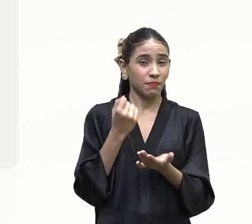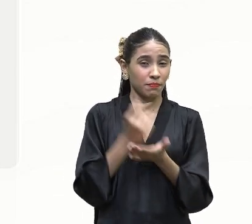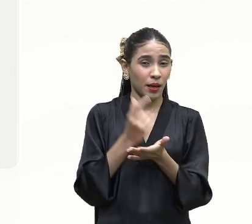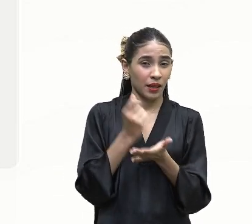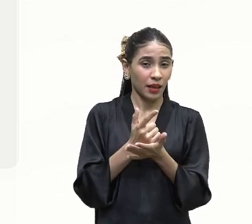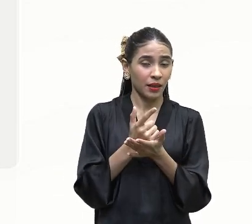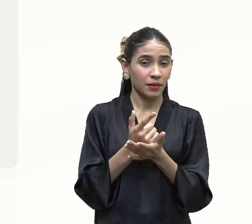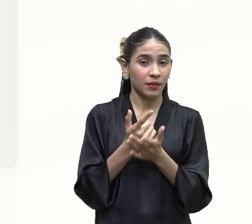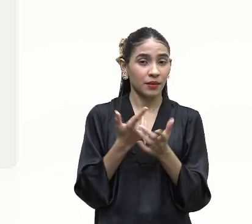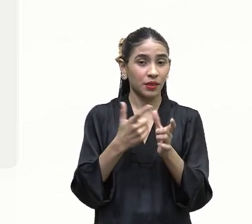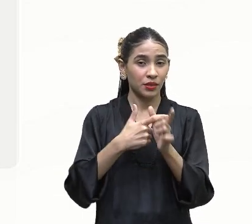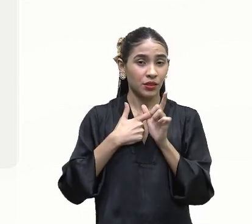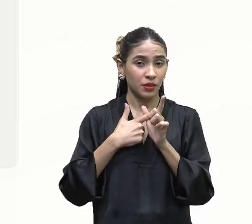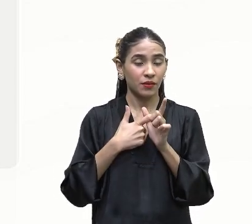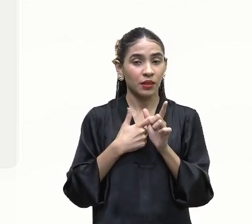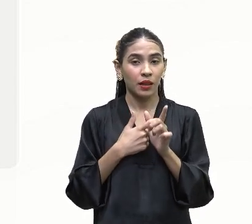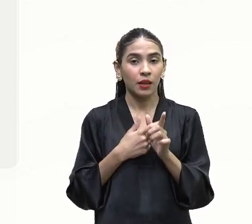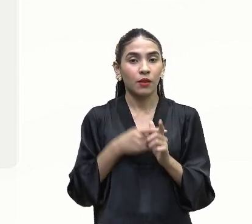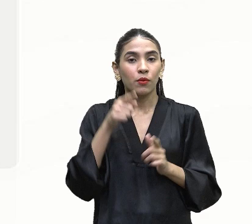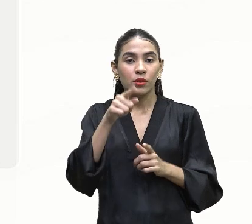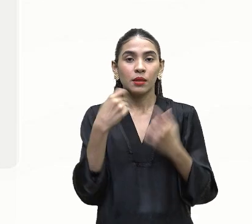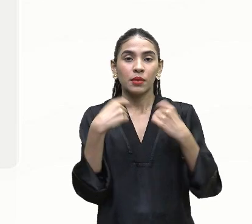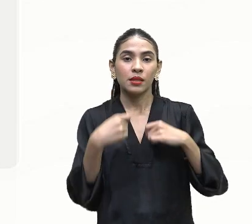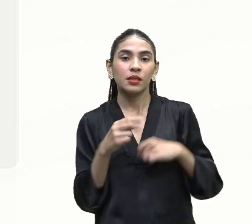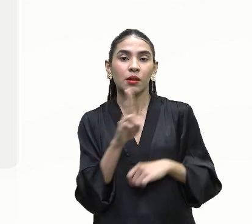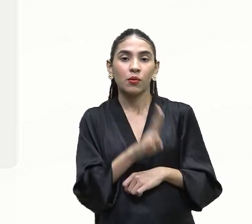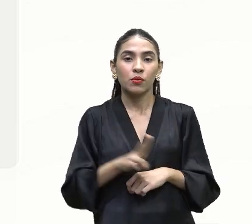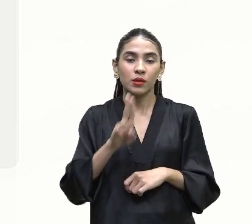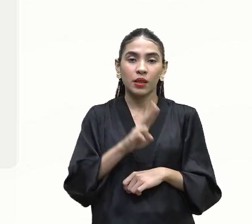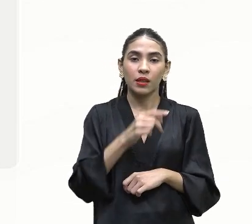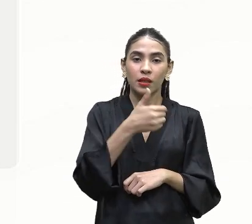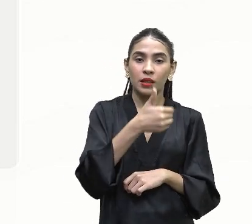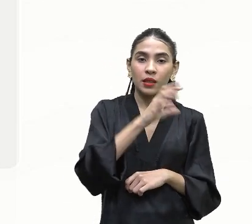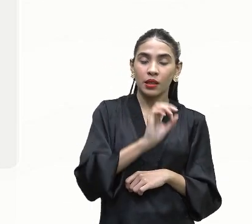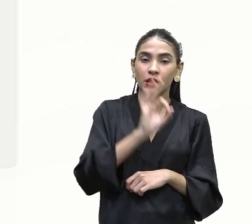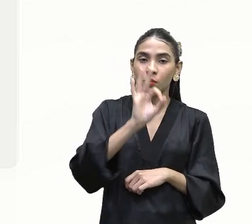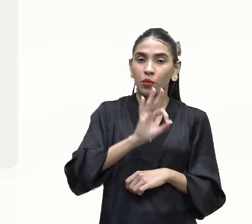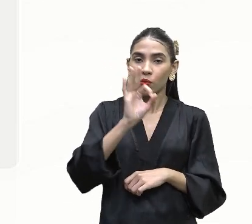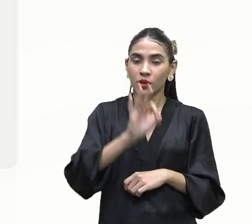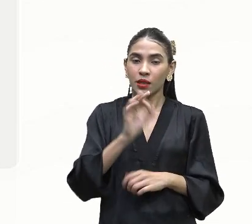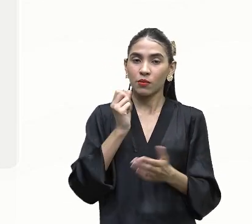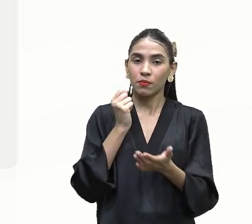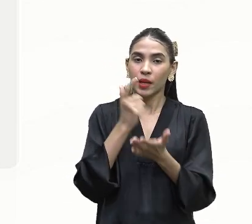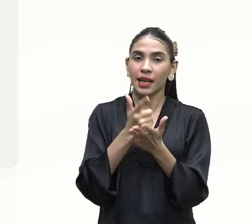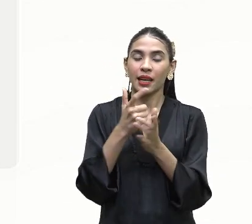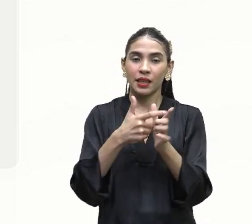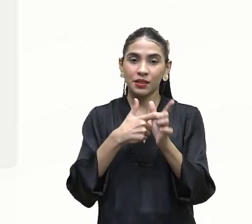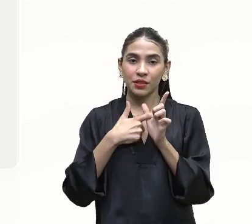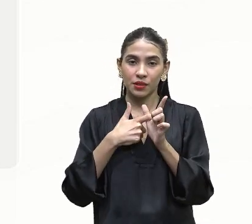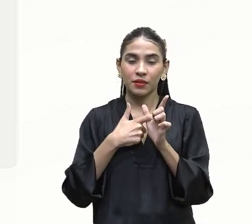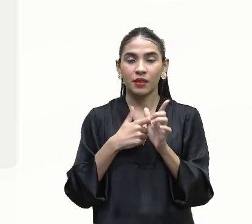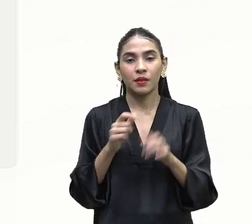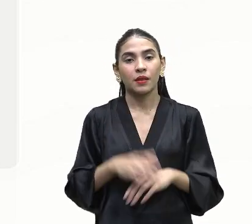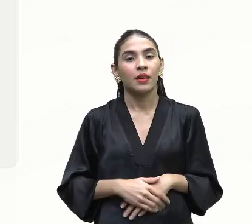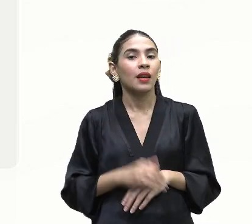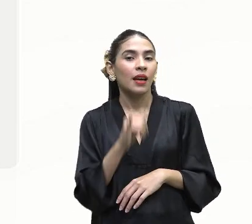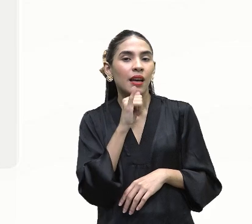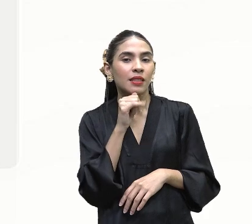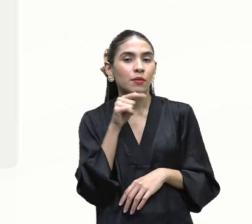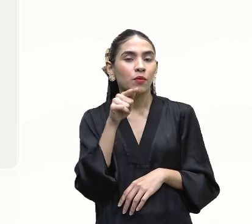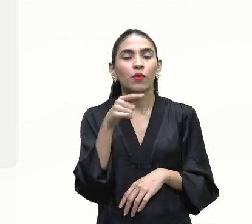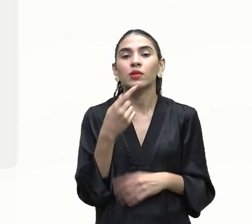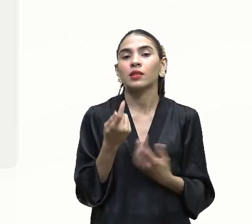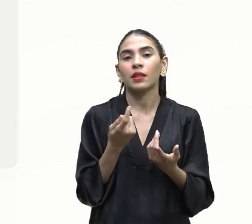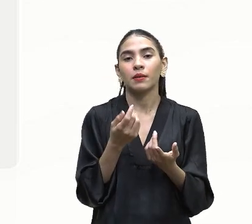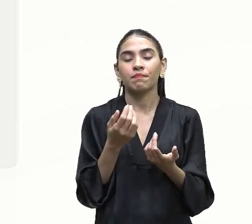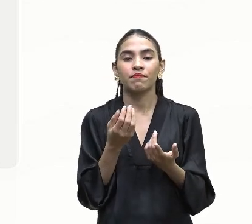você vai usar 10% do que você ganha para pagar essas dívidas. Como assim? Você vai negociar